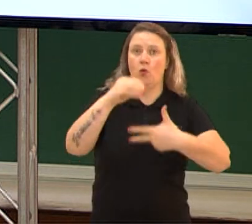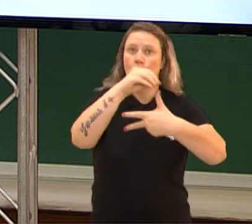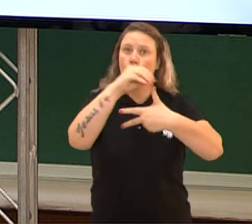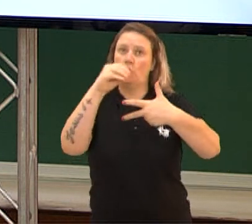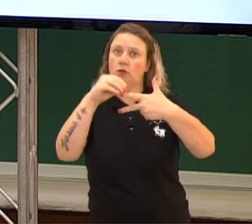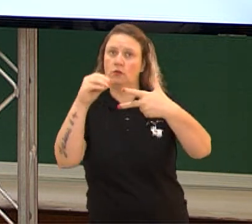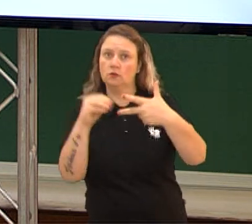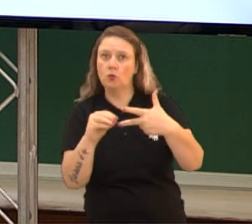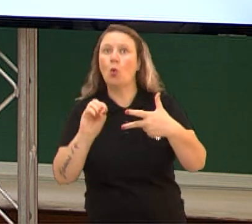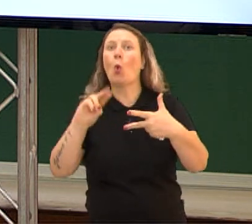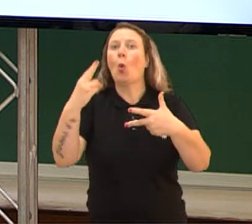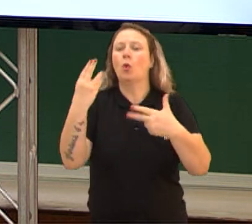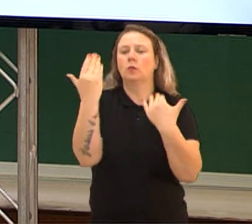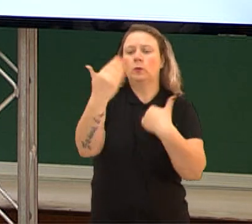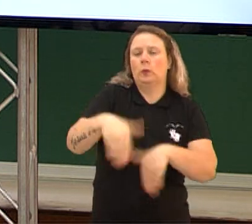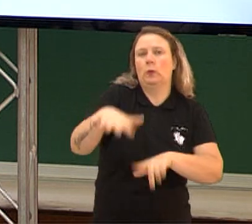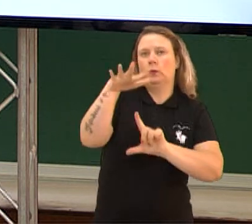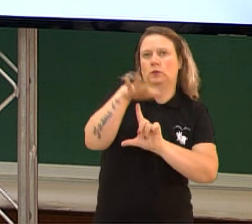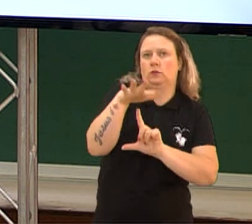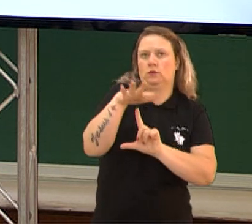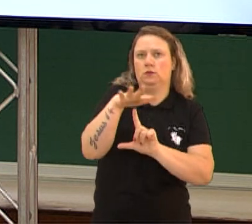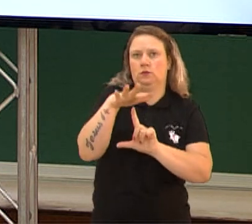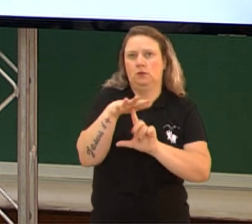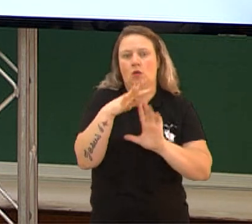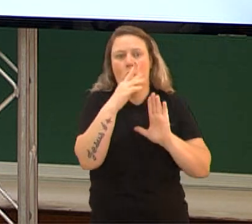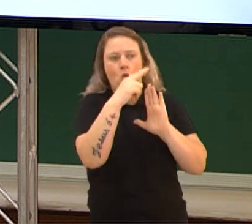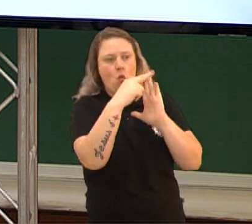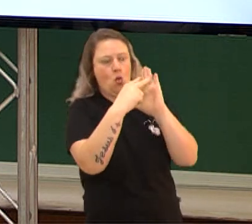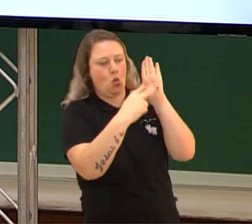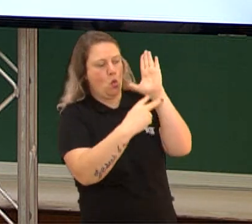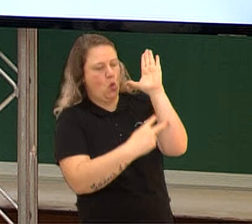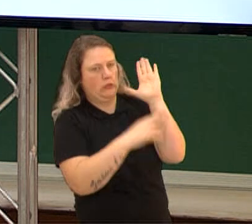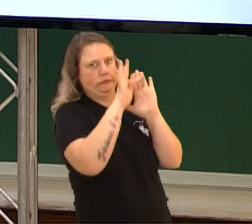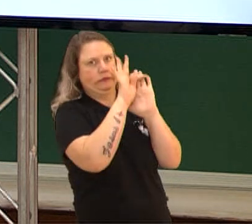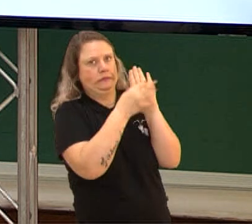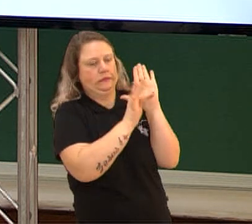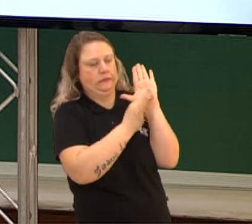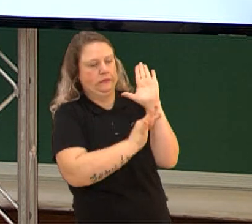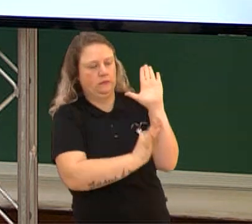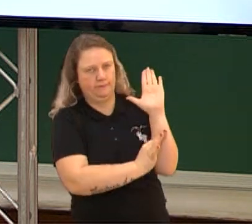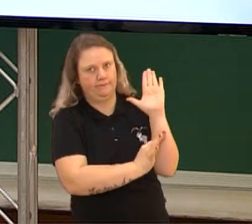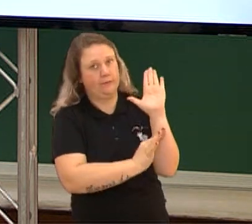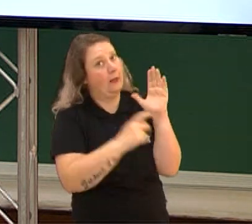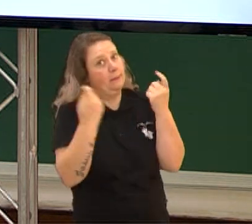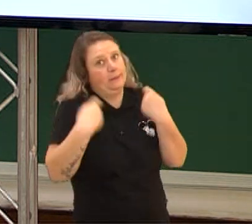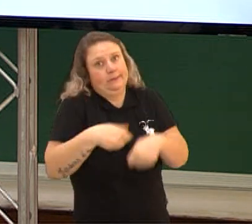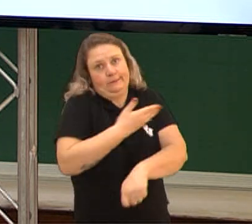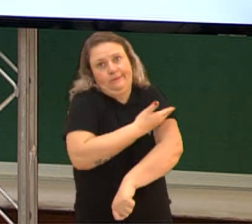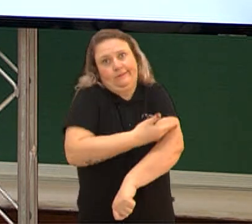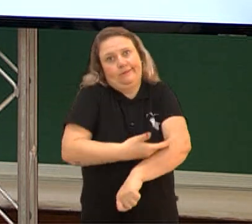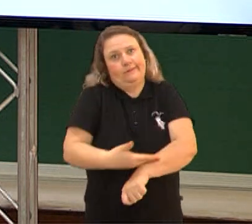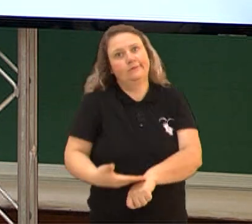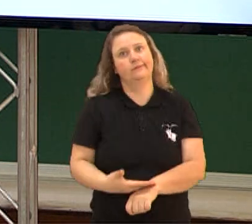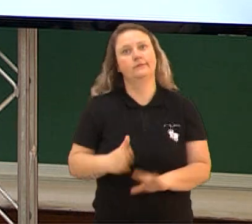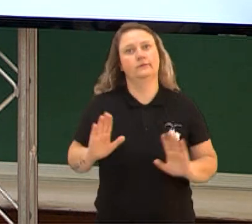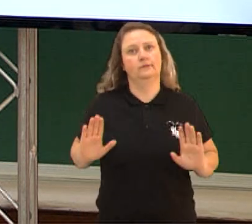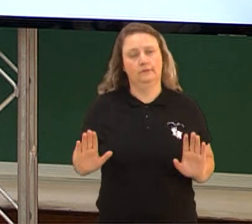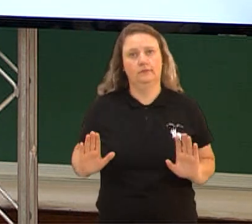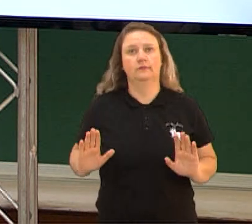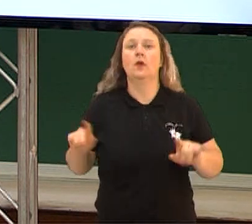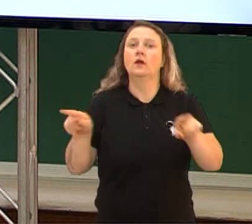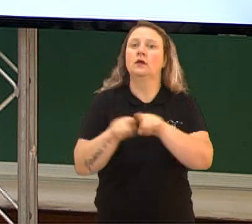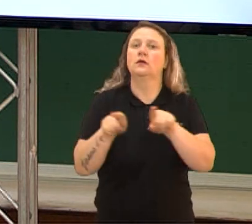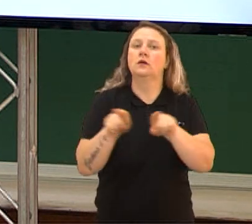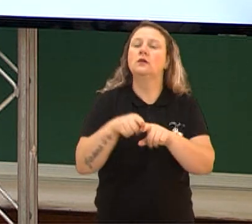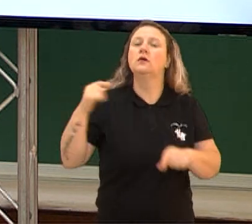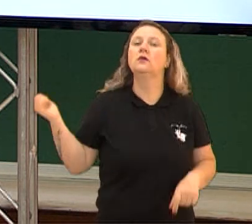prova Paraná, os enunciados são extensos. Então você tem que se habituar com essa leitura. E outra coisa importante, quando você faz a leitura